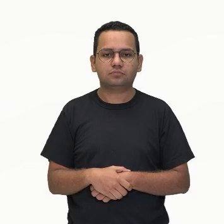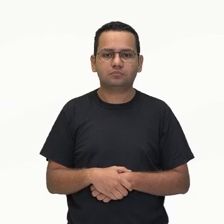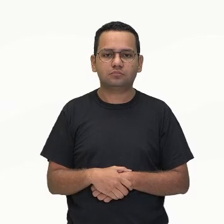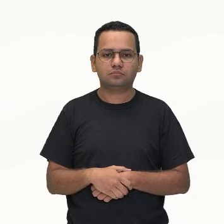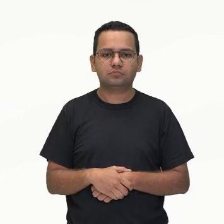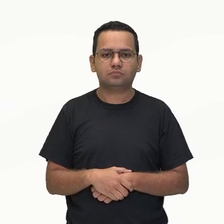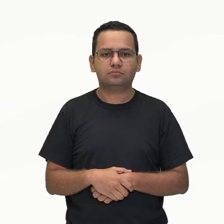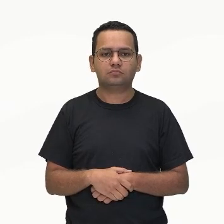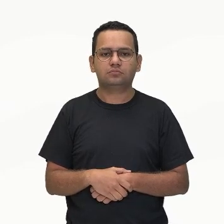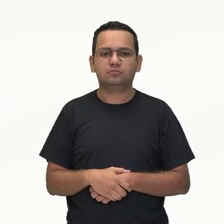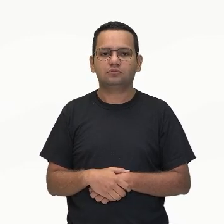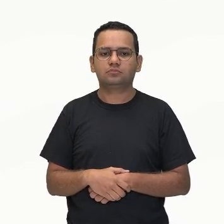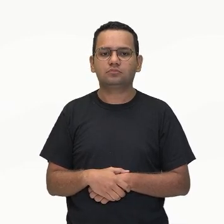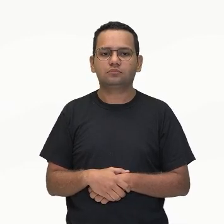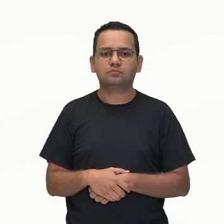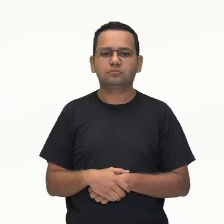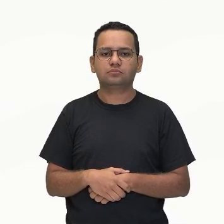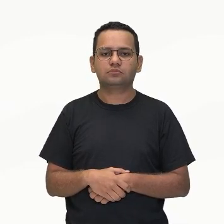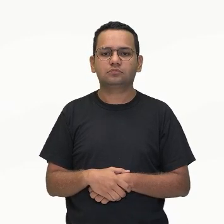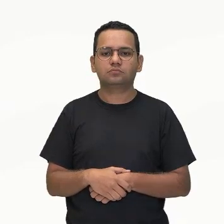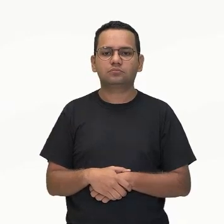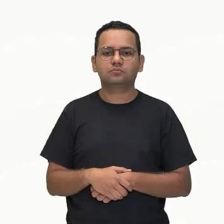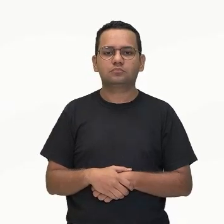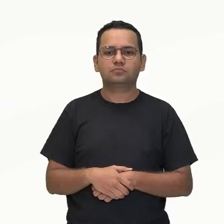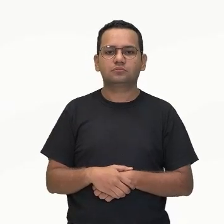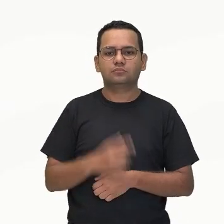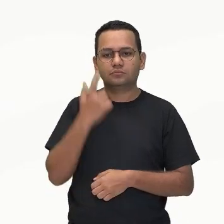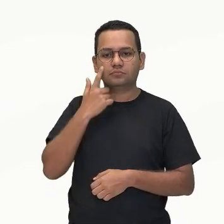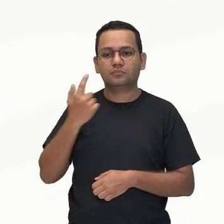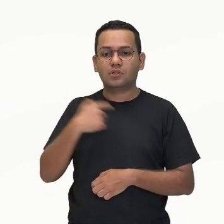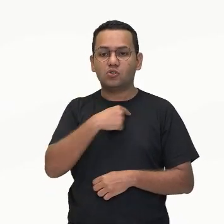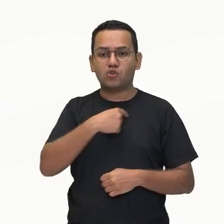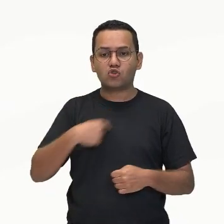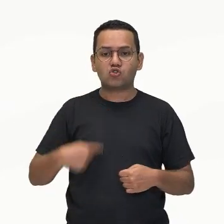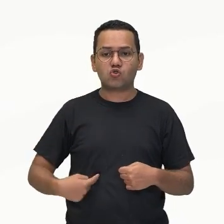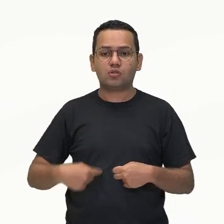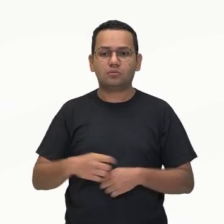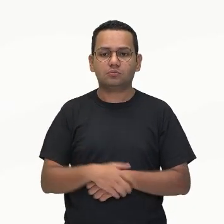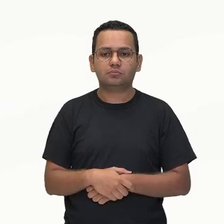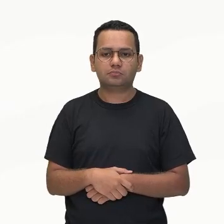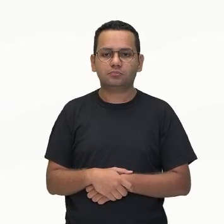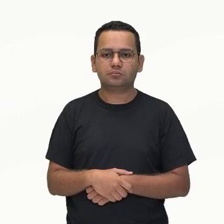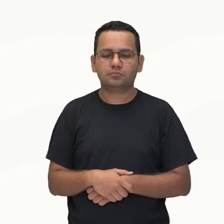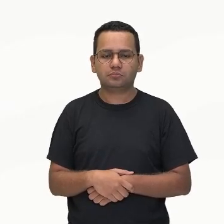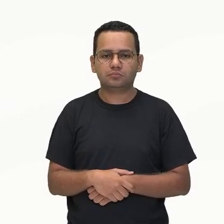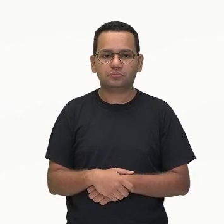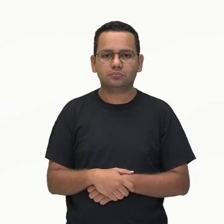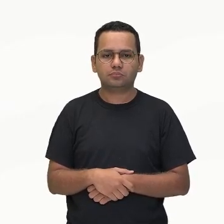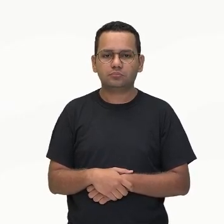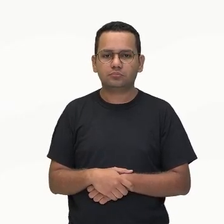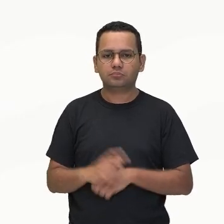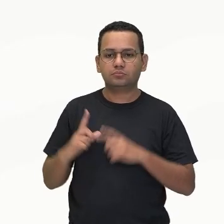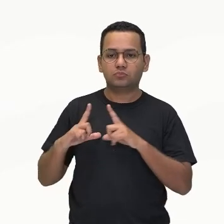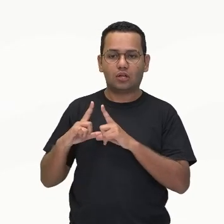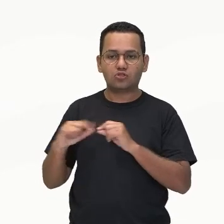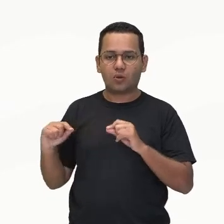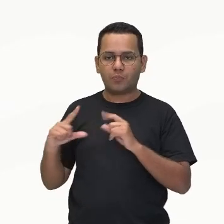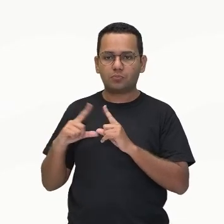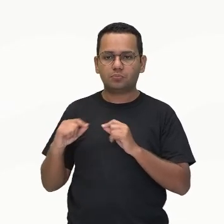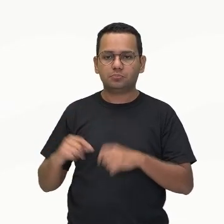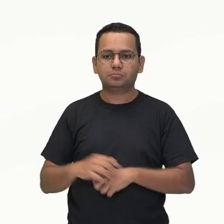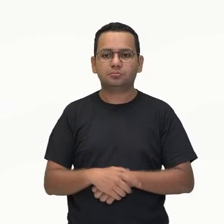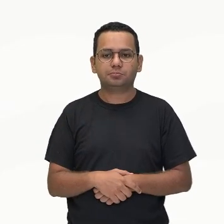Roma também China né como vocês vão observar aí na imagem Japão